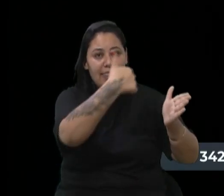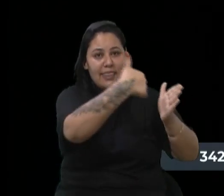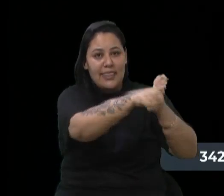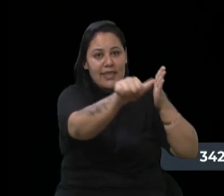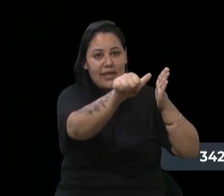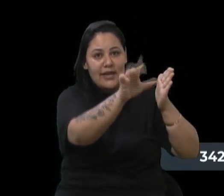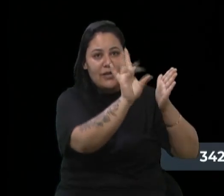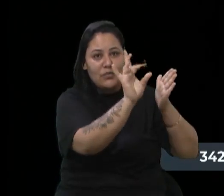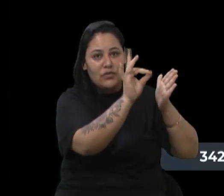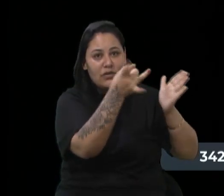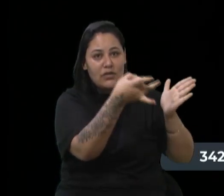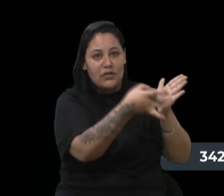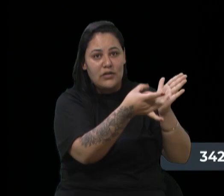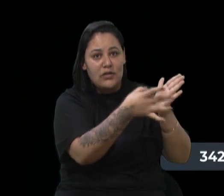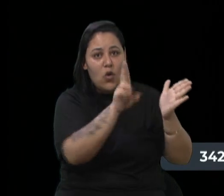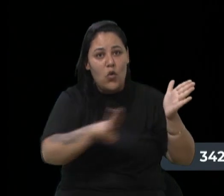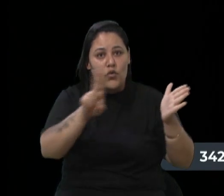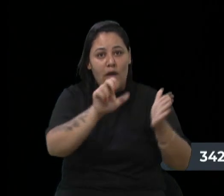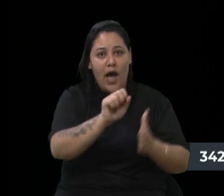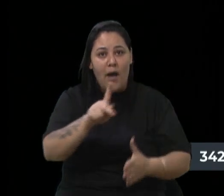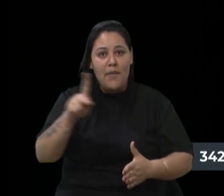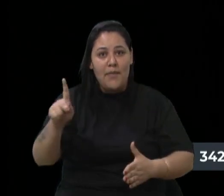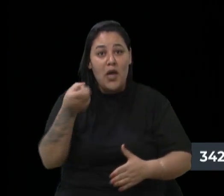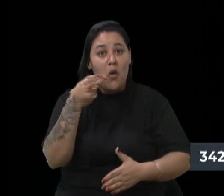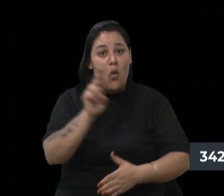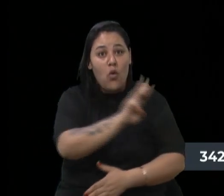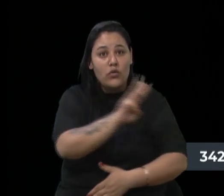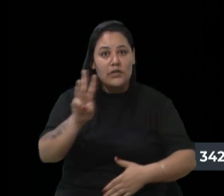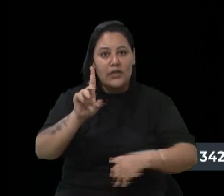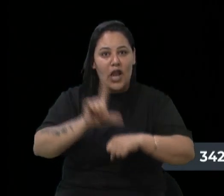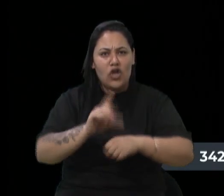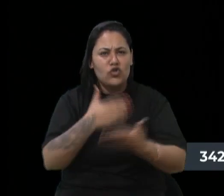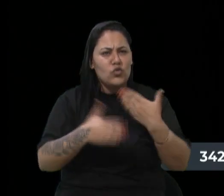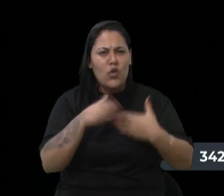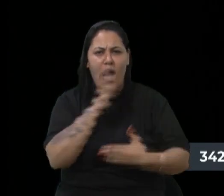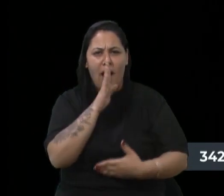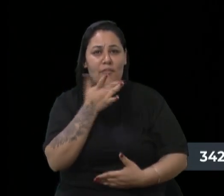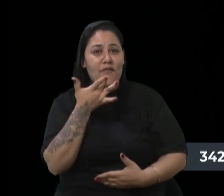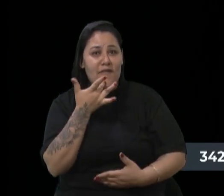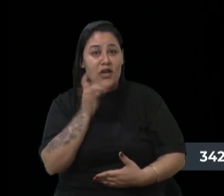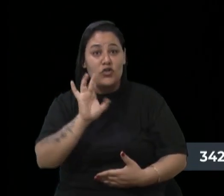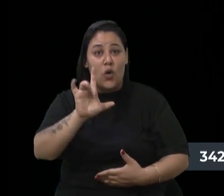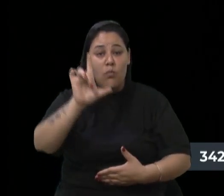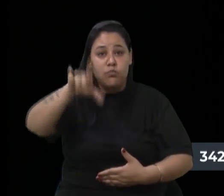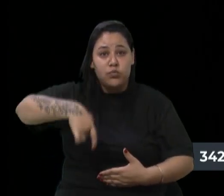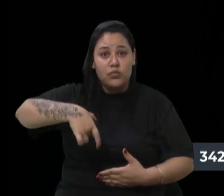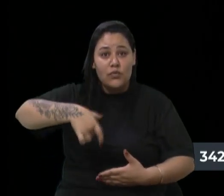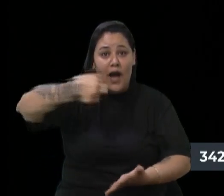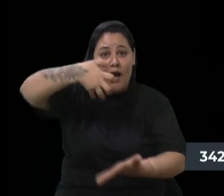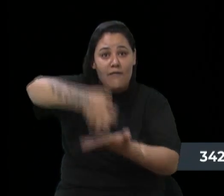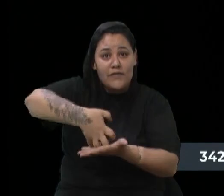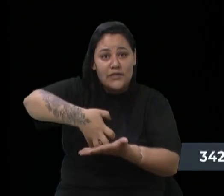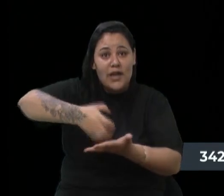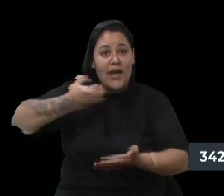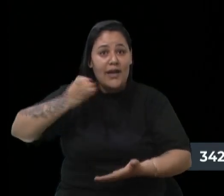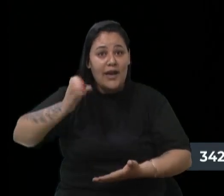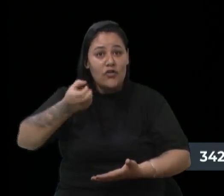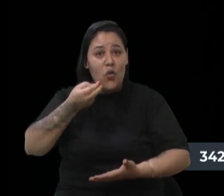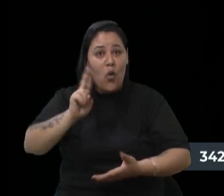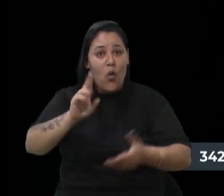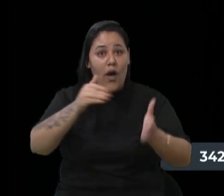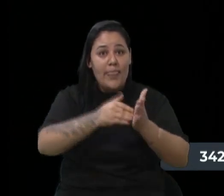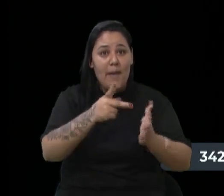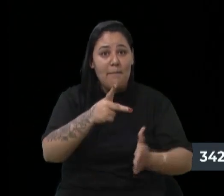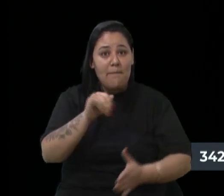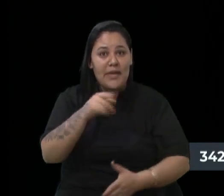utilizar o aplicativo ou o site da concessionária. Tudo rápido e fácil, usando o cartão de débito, crédito e até Pix.